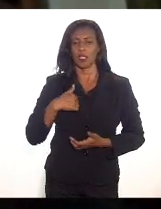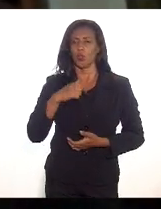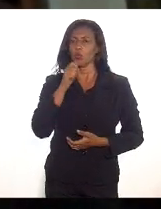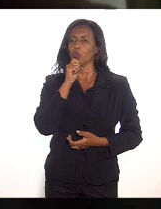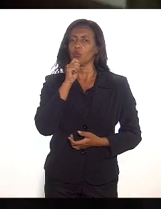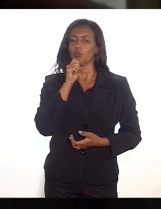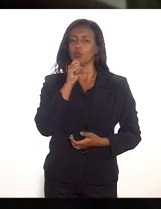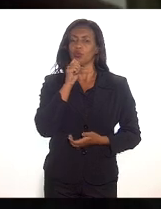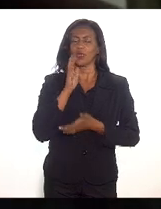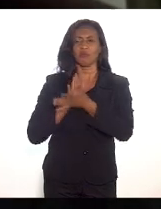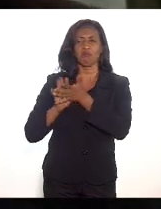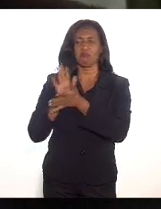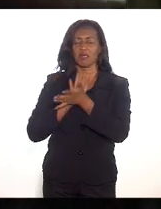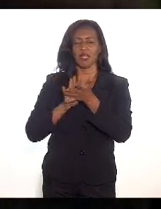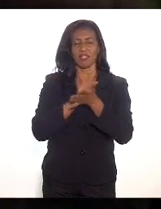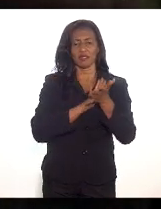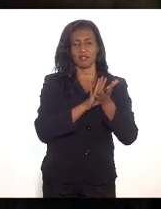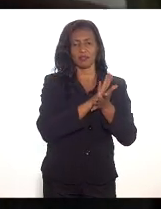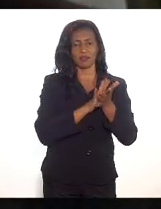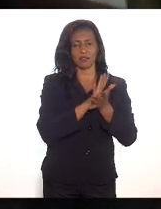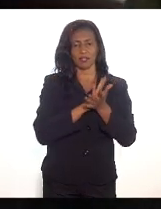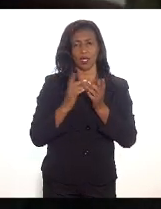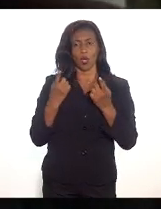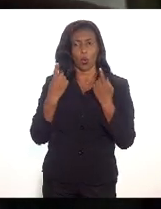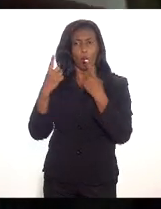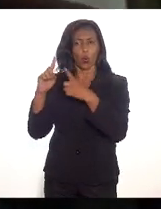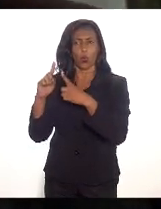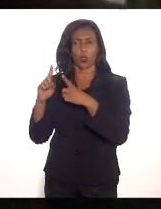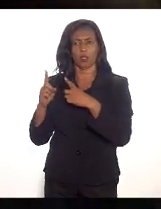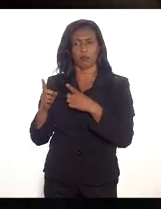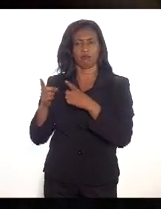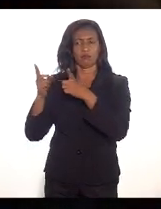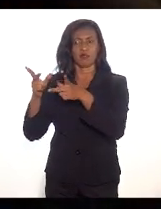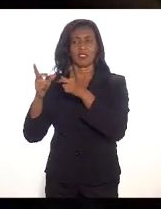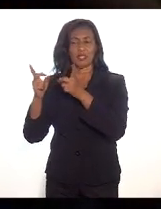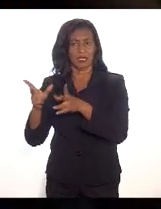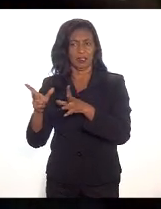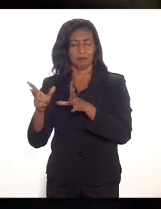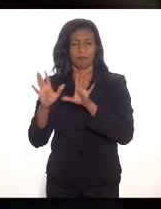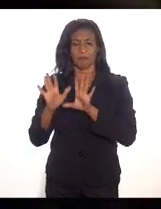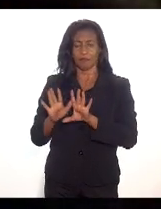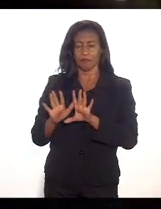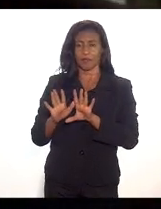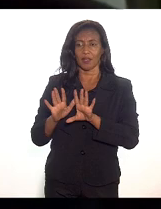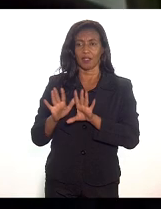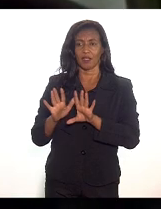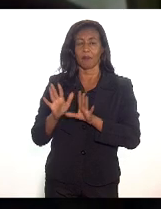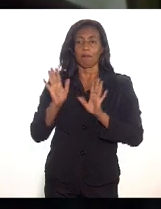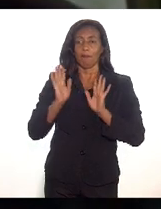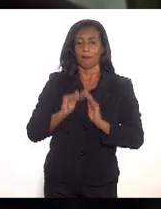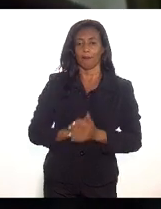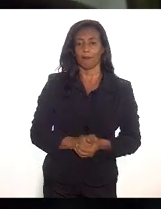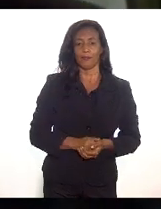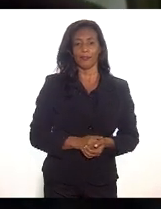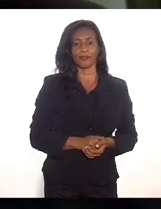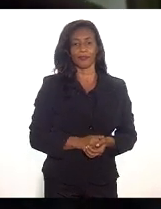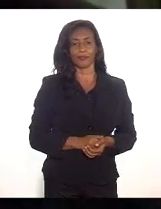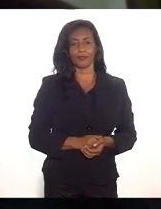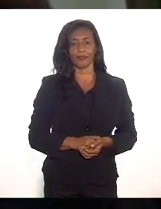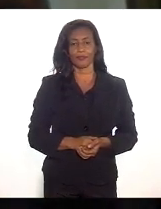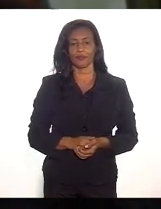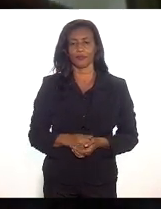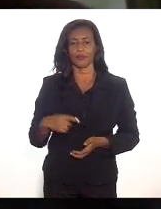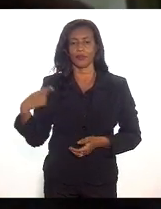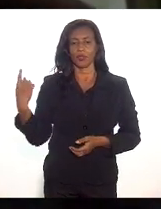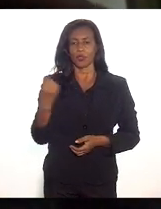nada contra o capital privado. Desde que entra o capital privado, eu não fico utilizando o capital público, fingindo que é privado. Nós